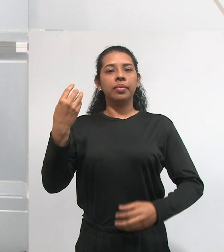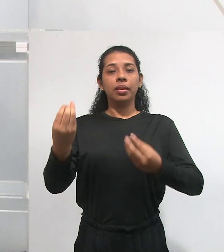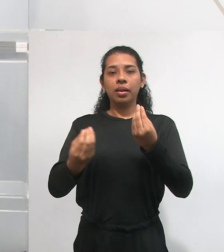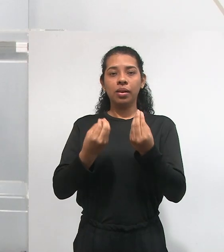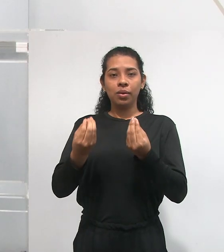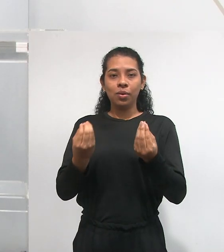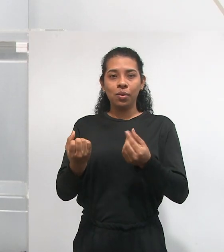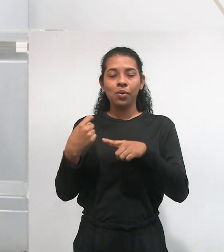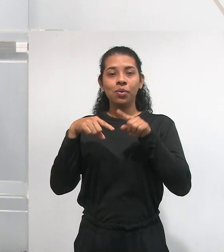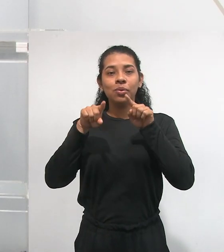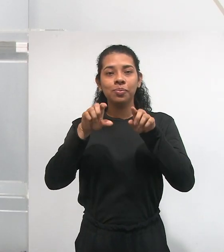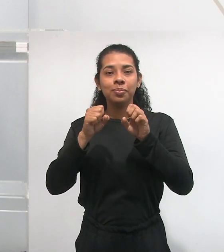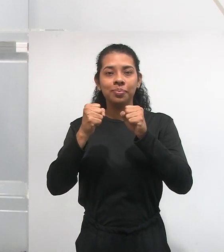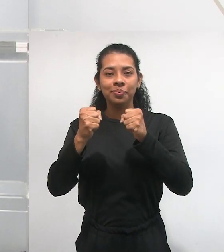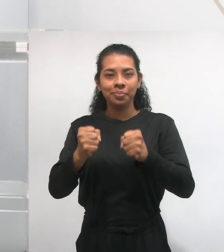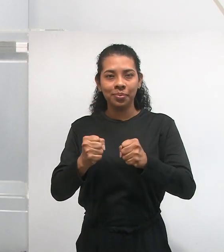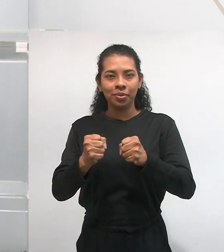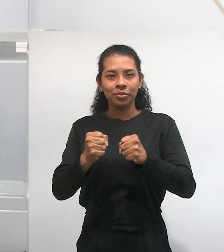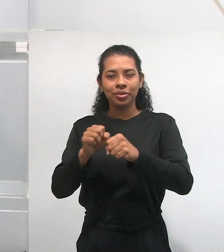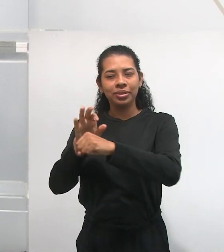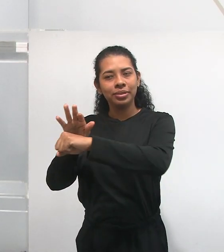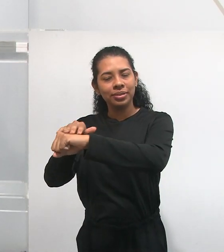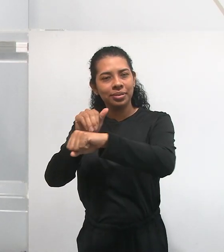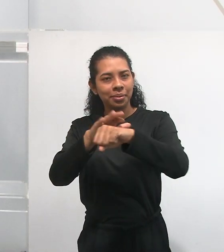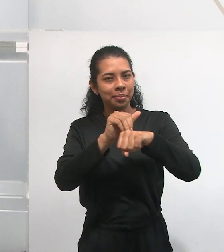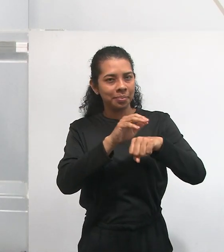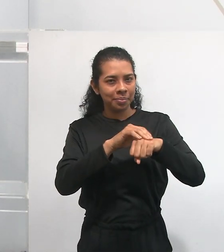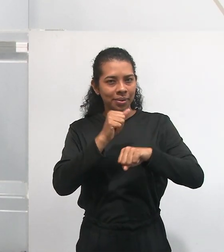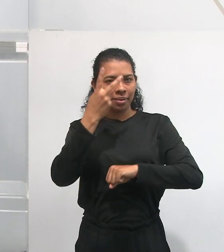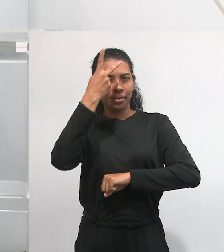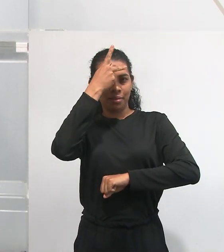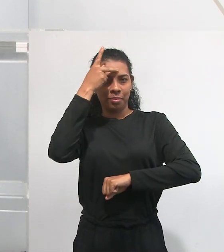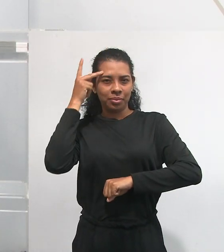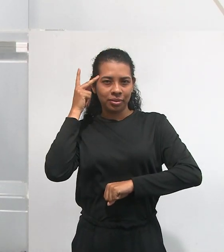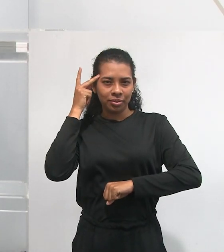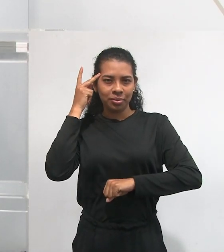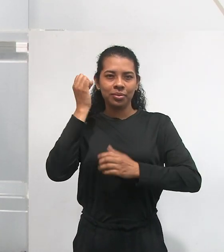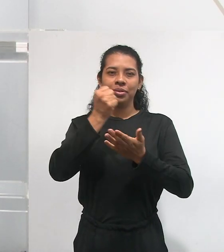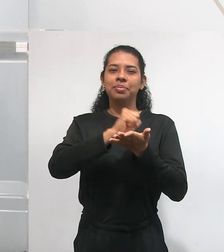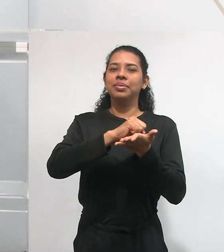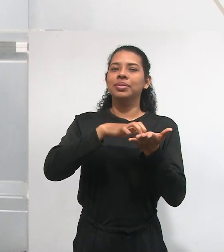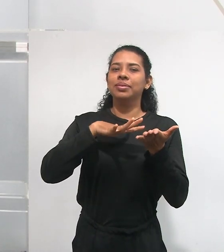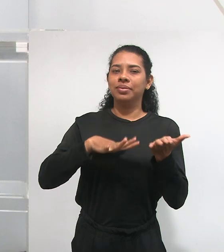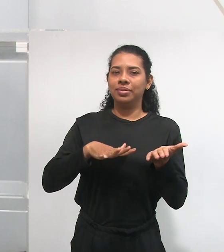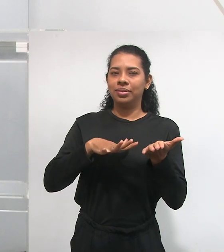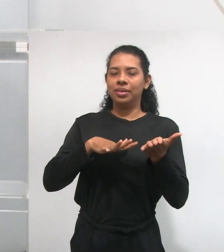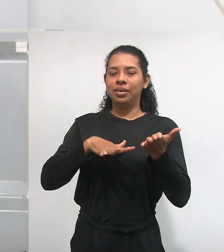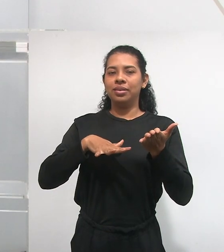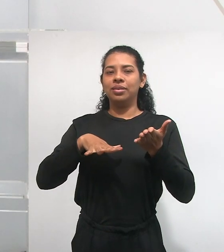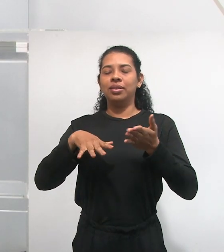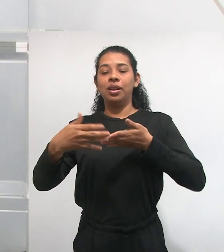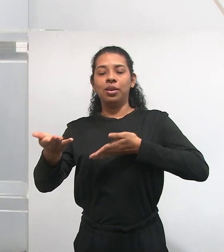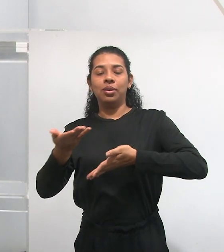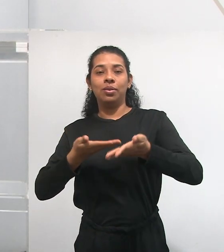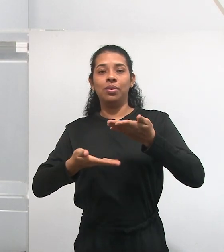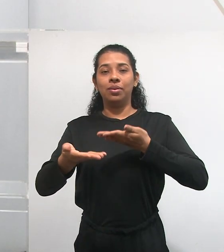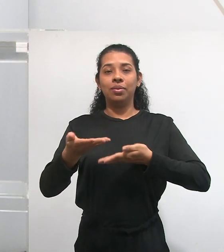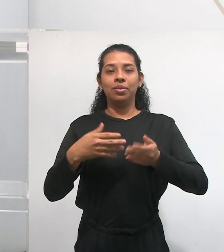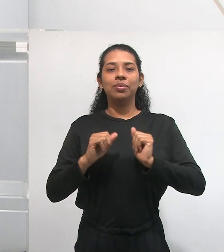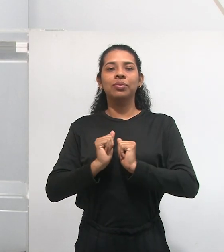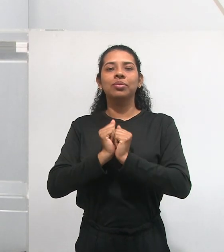inserir as pessoas em atividades que elas também reflitam sobre o que você está trabalhando com elas. Um outro